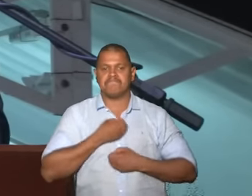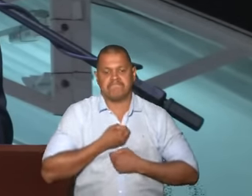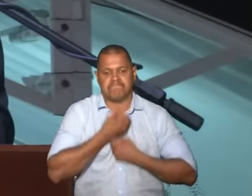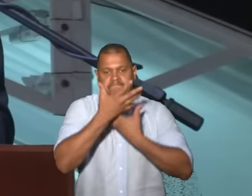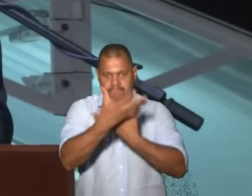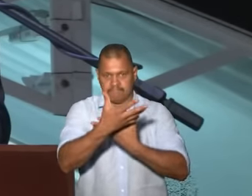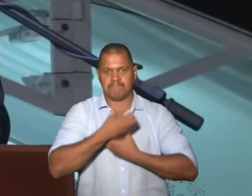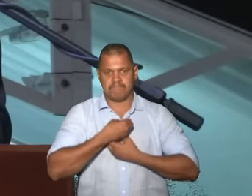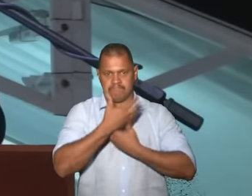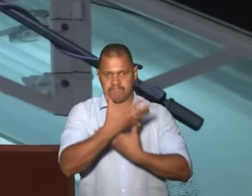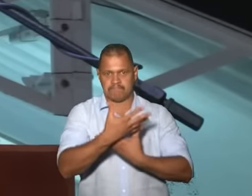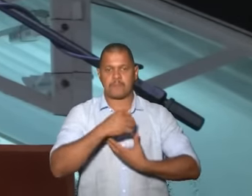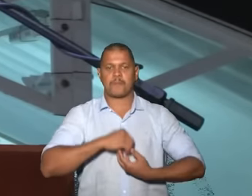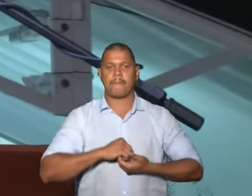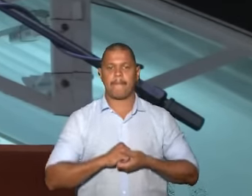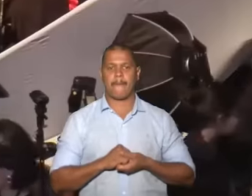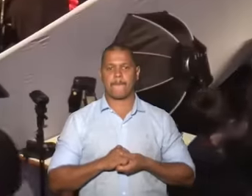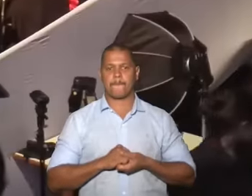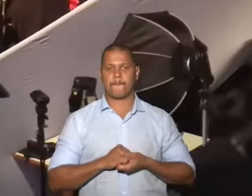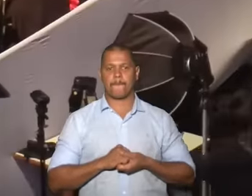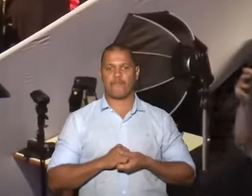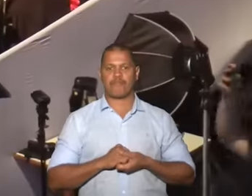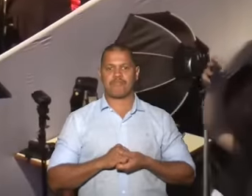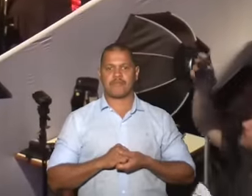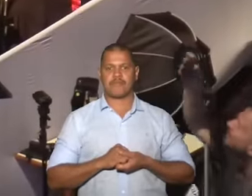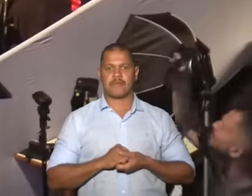seu pronunciamento.